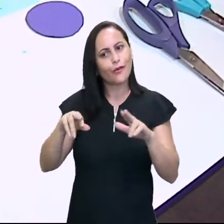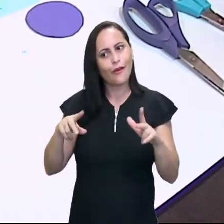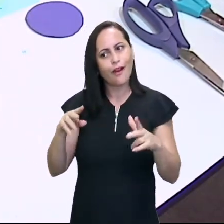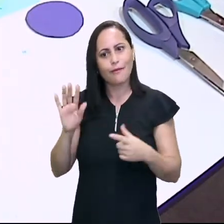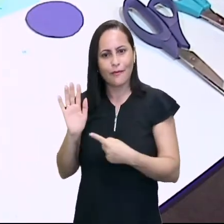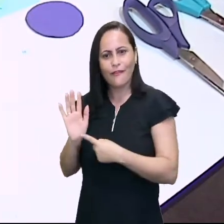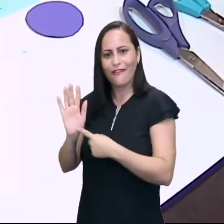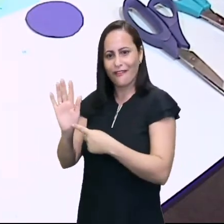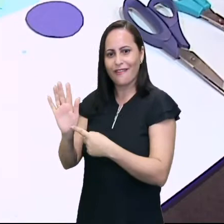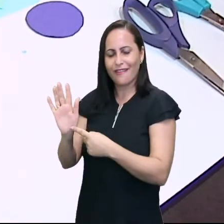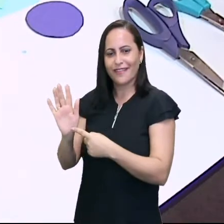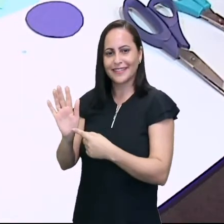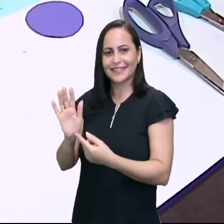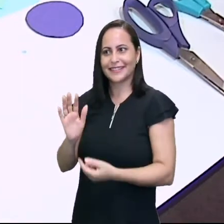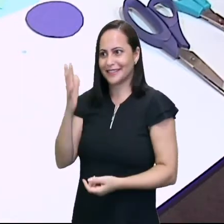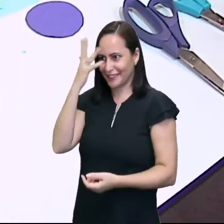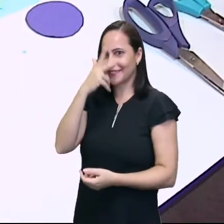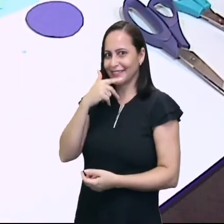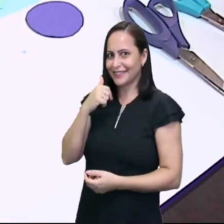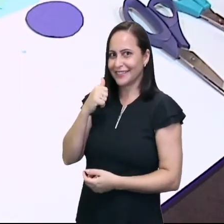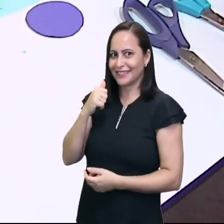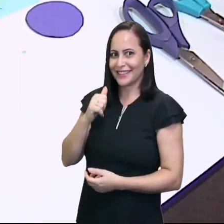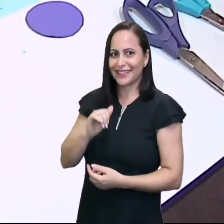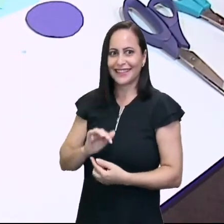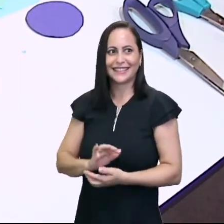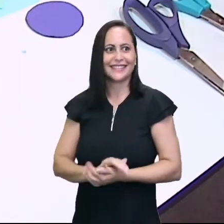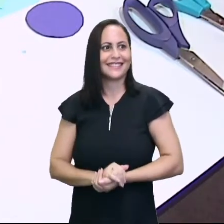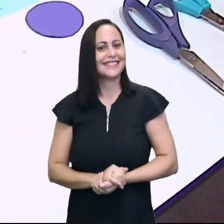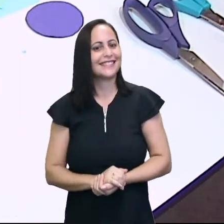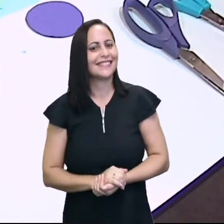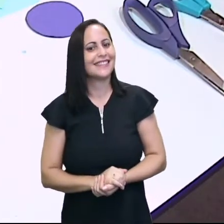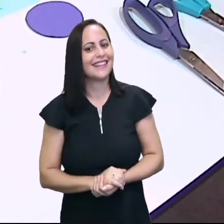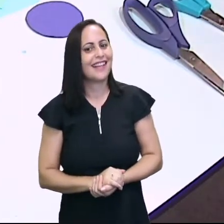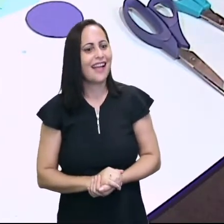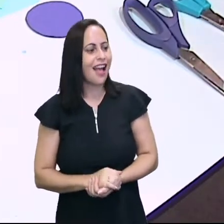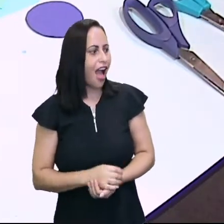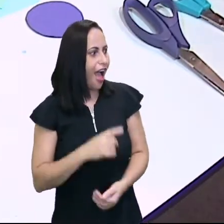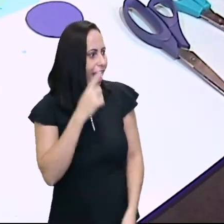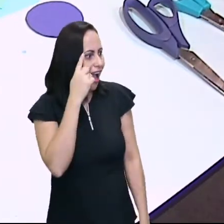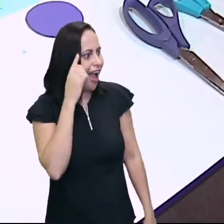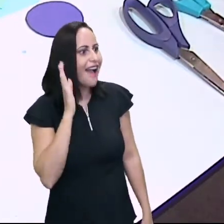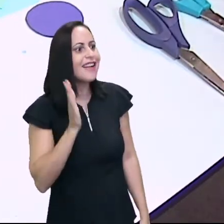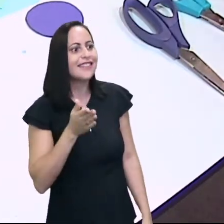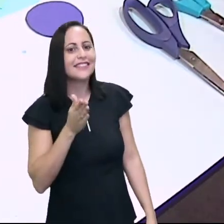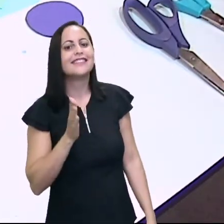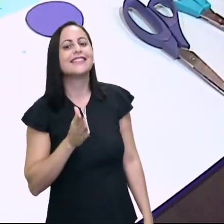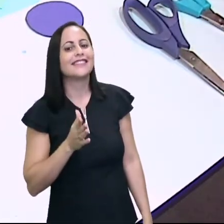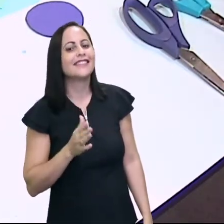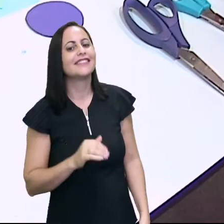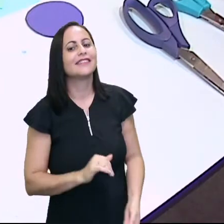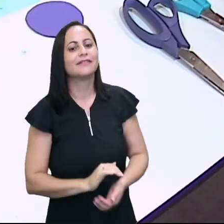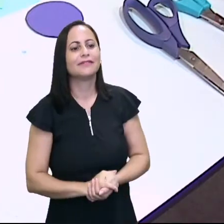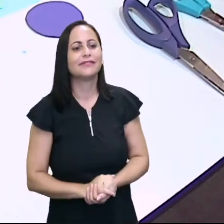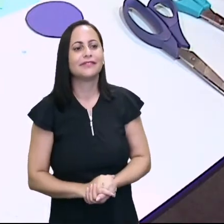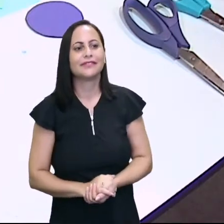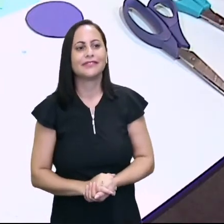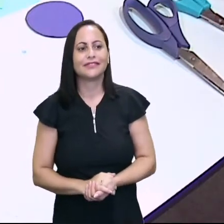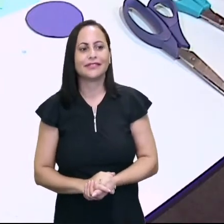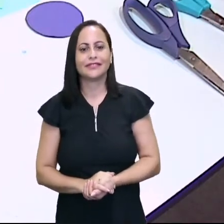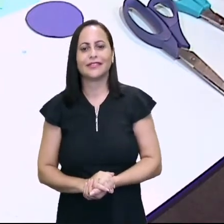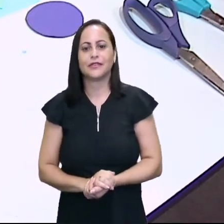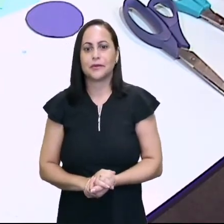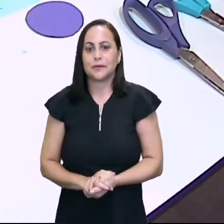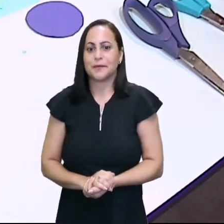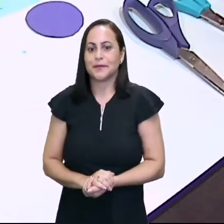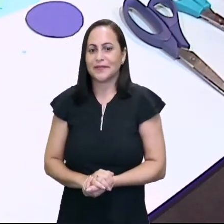Luciene. Tá que ficando lindo. Bonito. Olha, eu acho que eu já sei o que é o seu. Ah. Ui, caiu